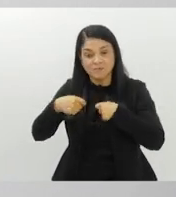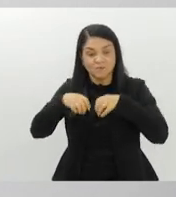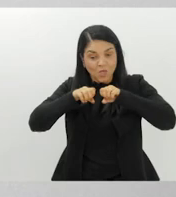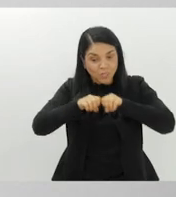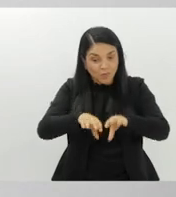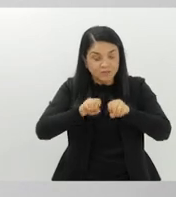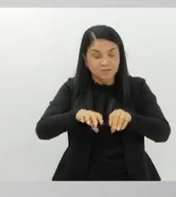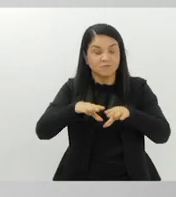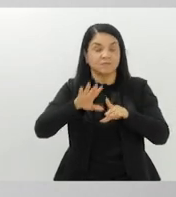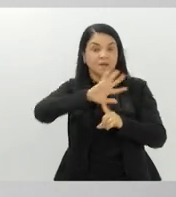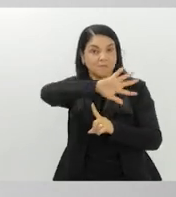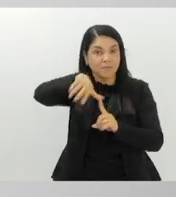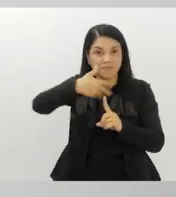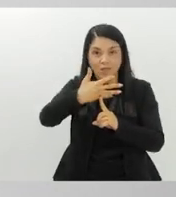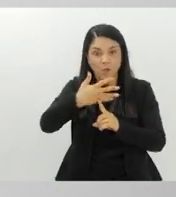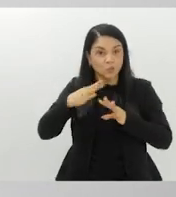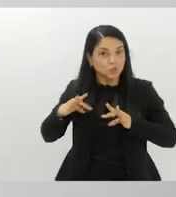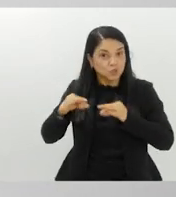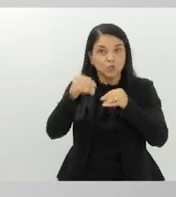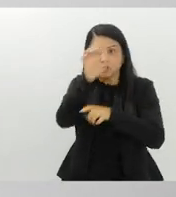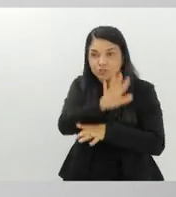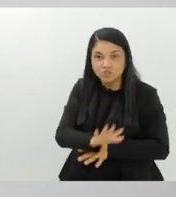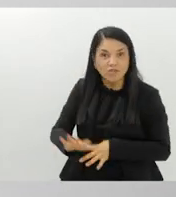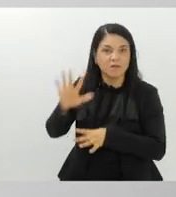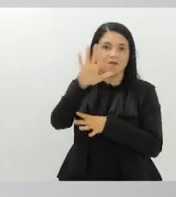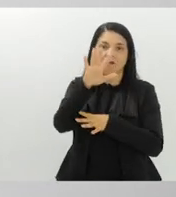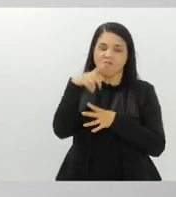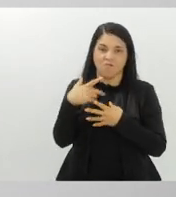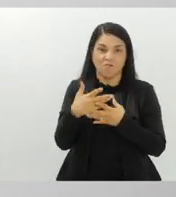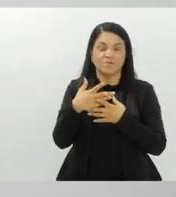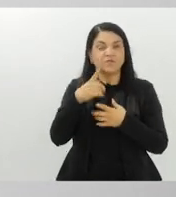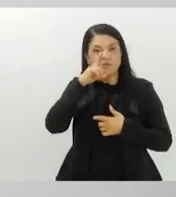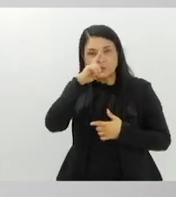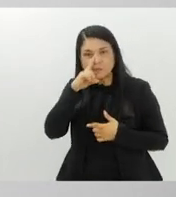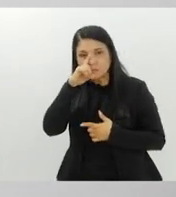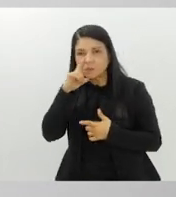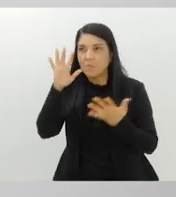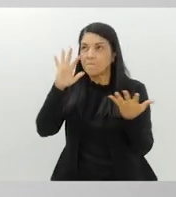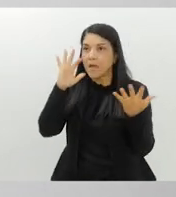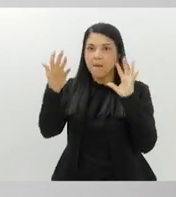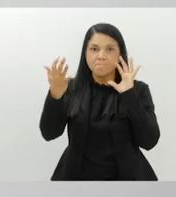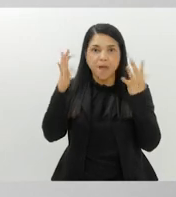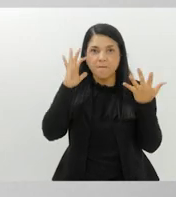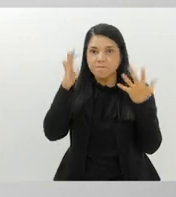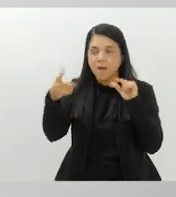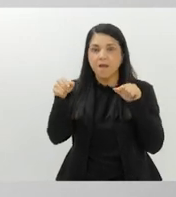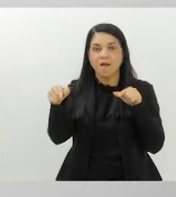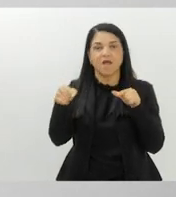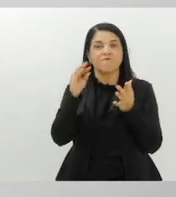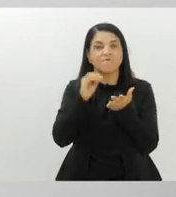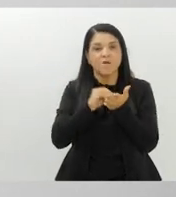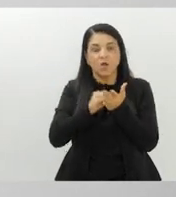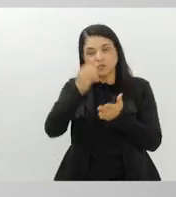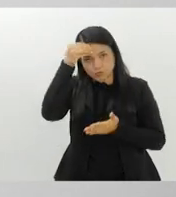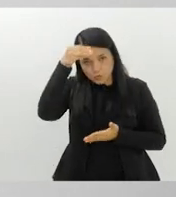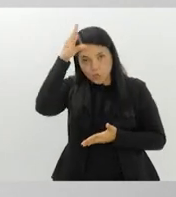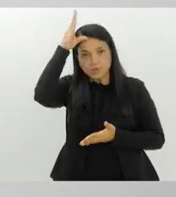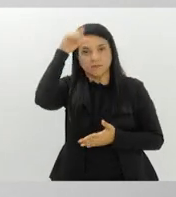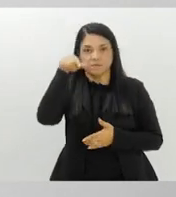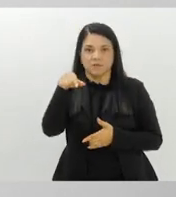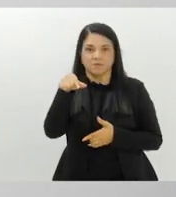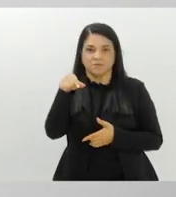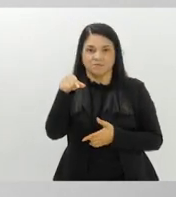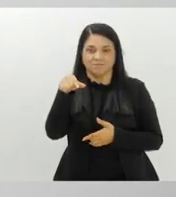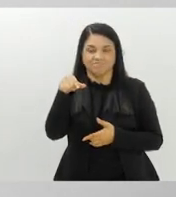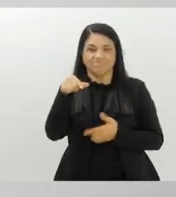porque ela é para todos, até porque os riscos, os acidentes, o que provoca a questão da falta do conhecimento, né?